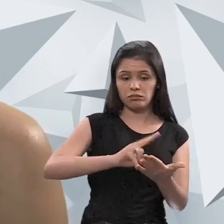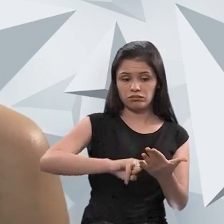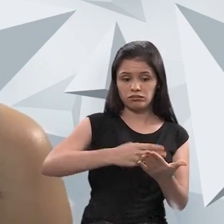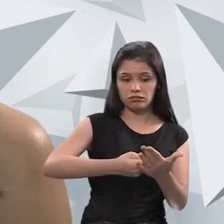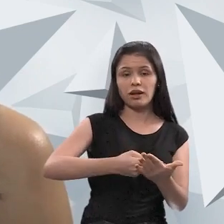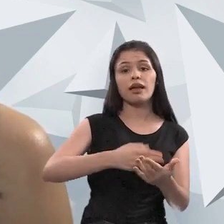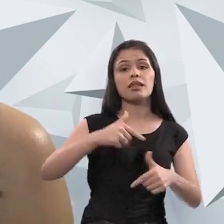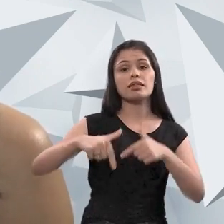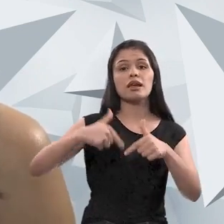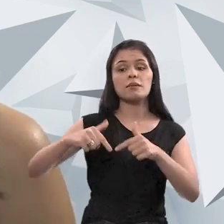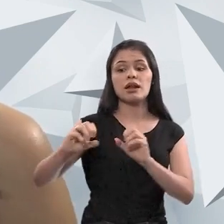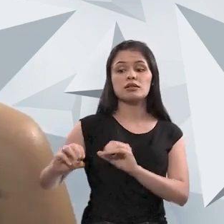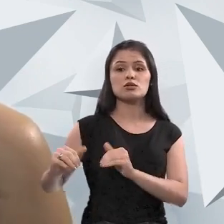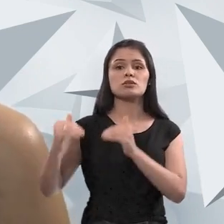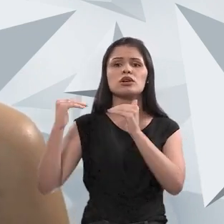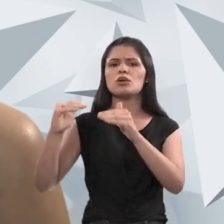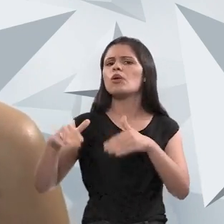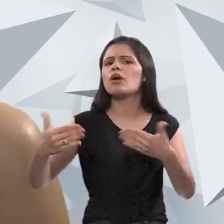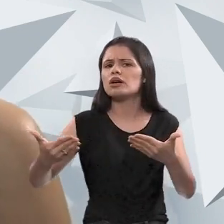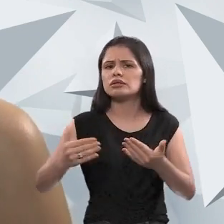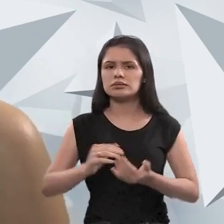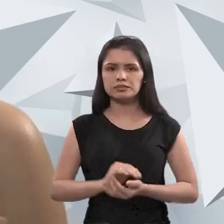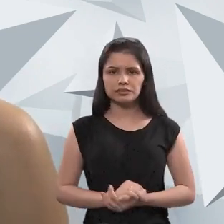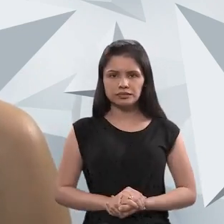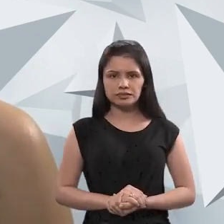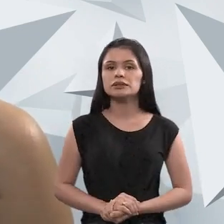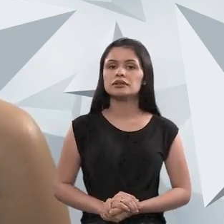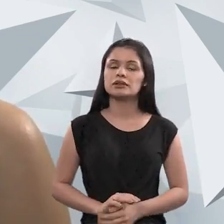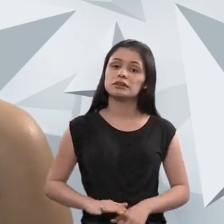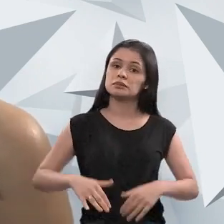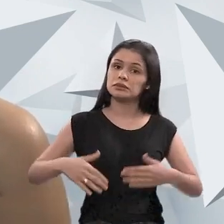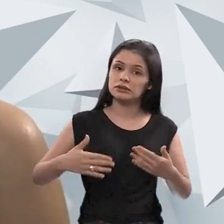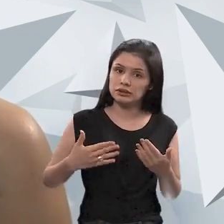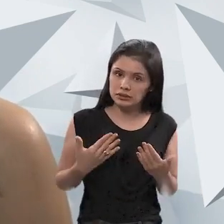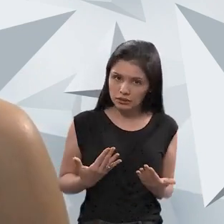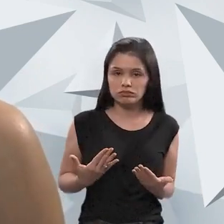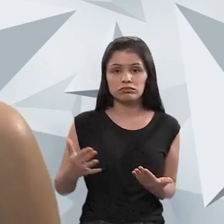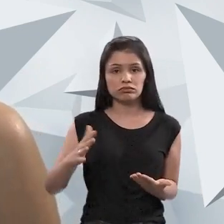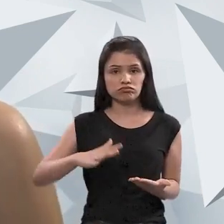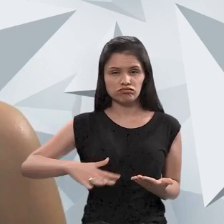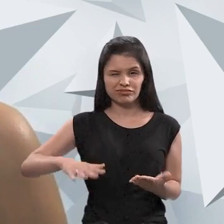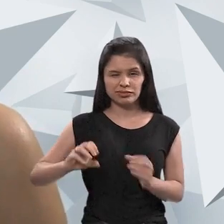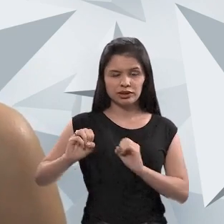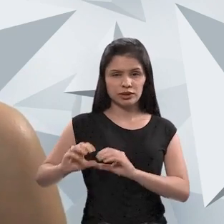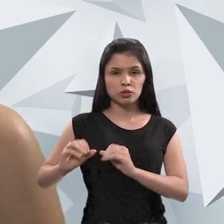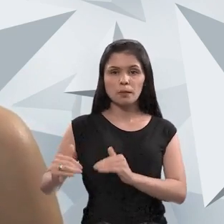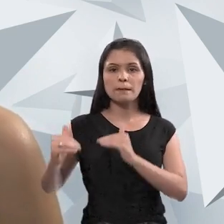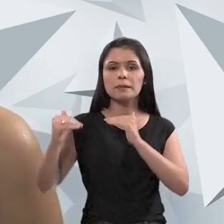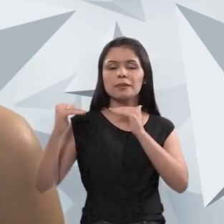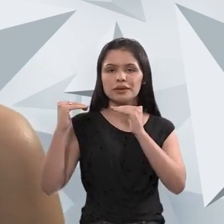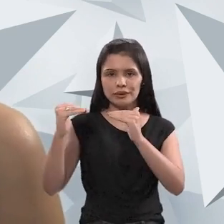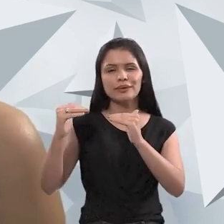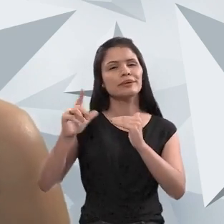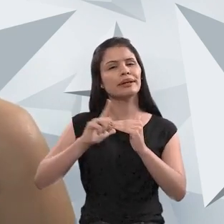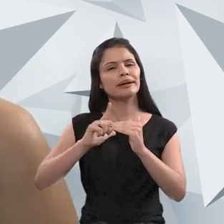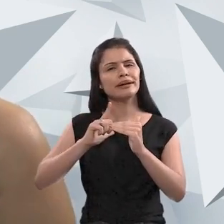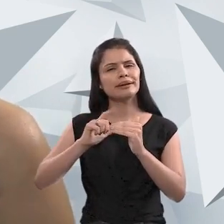ensino superior, a gente tem algumas necessidades e demandas um pouco diferentes da educação básica,